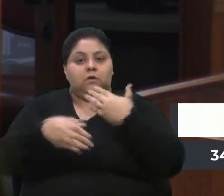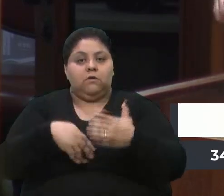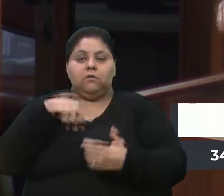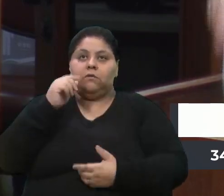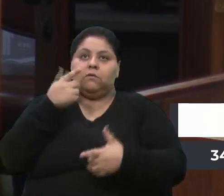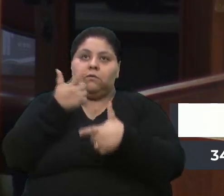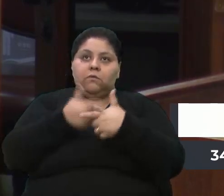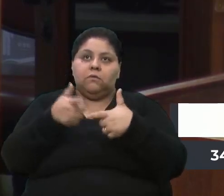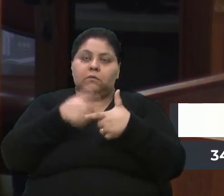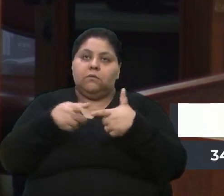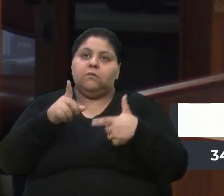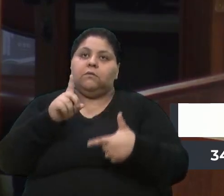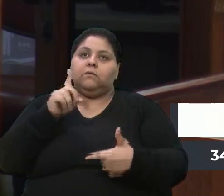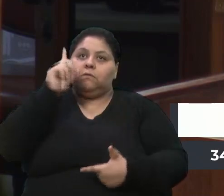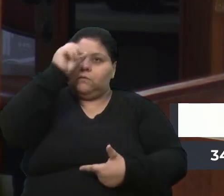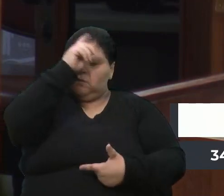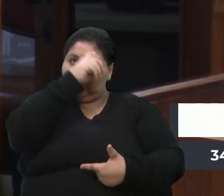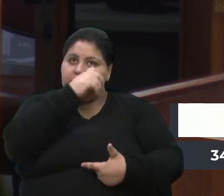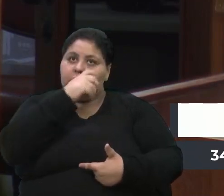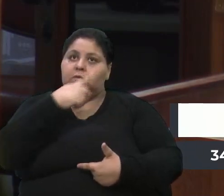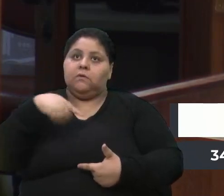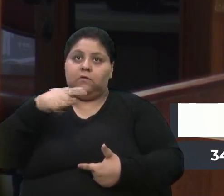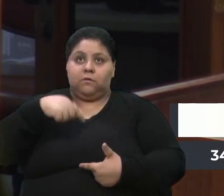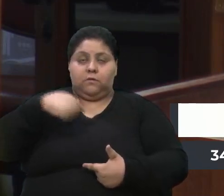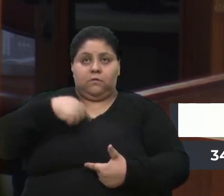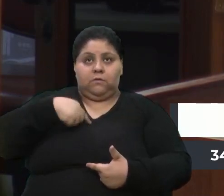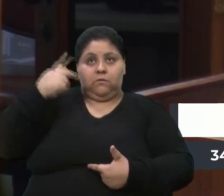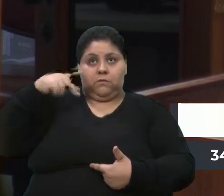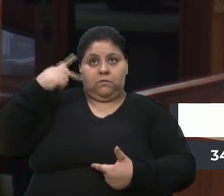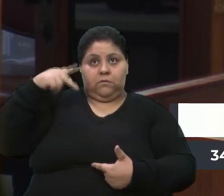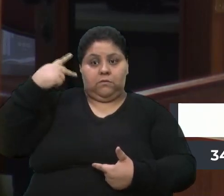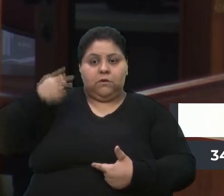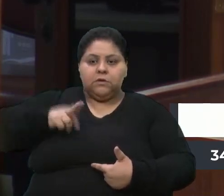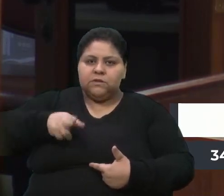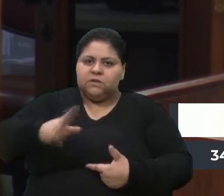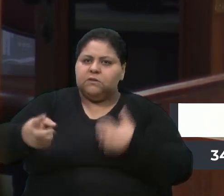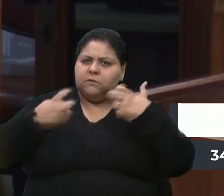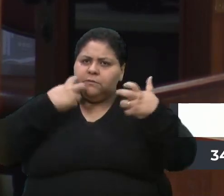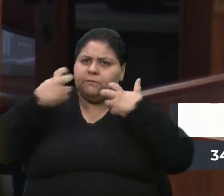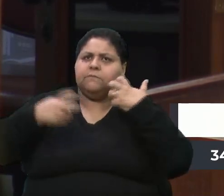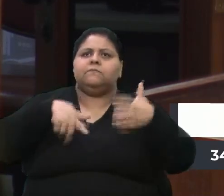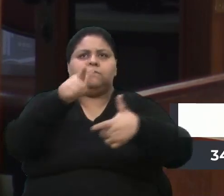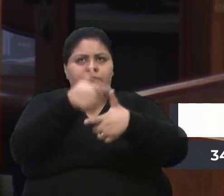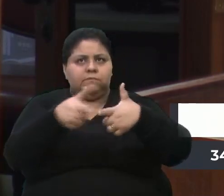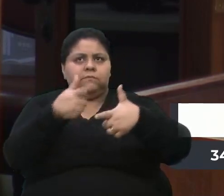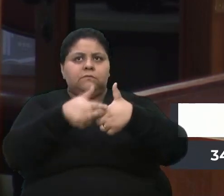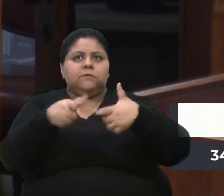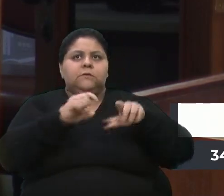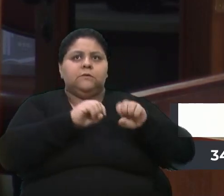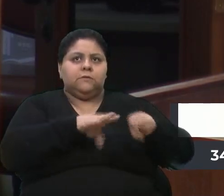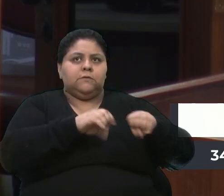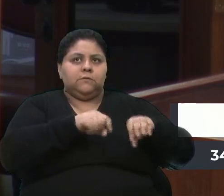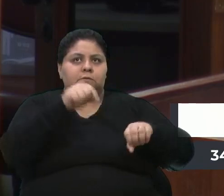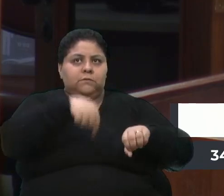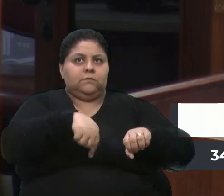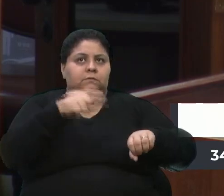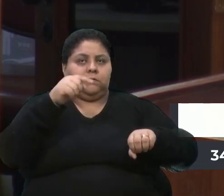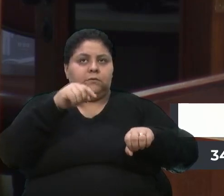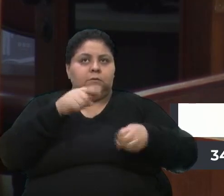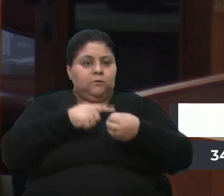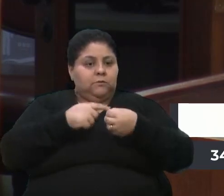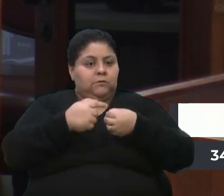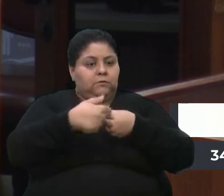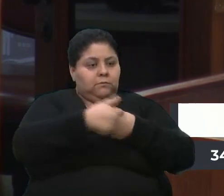na gestão se mantêm. Esse vereador vai seguir aqui bradando e os problemas na educação do nosso município são cada